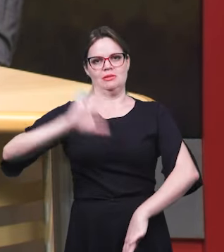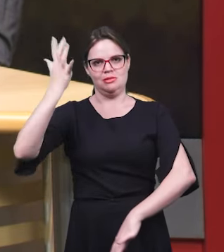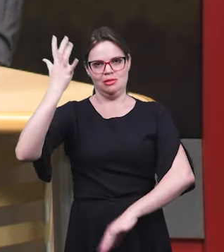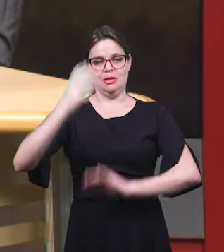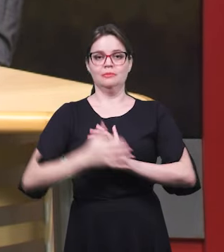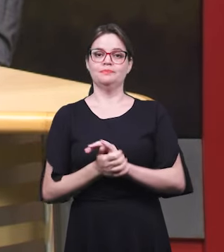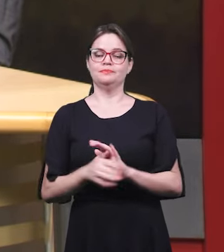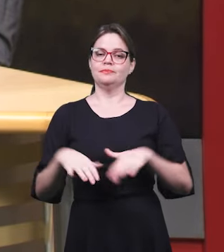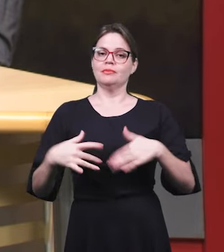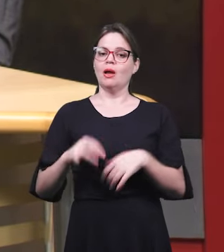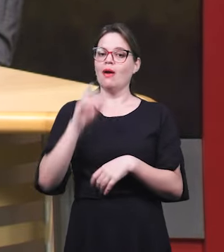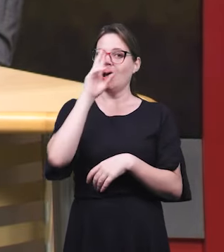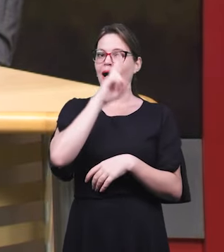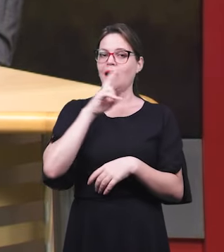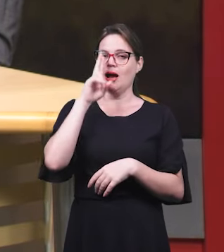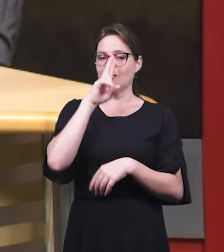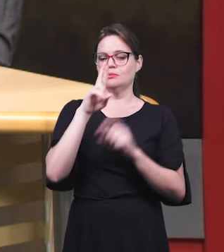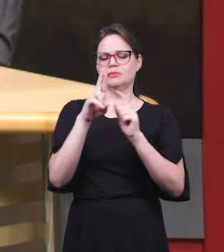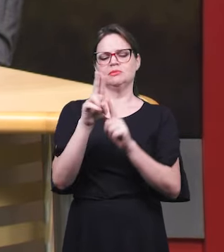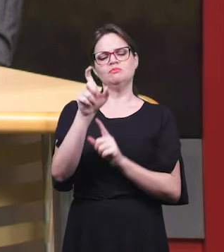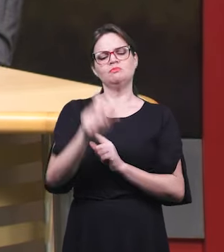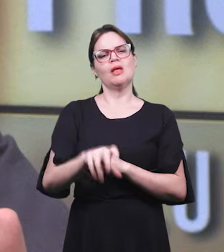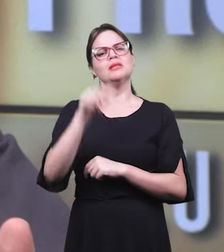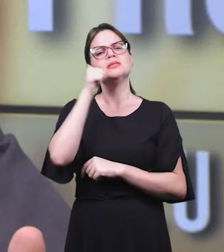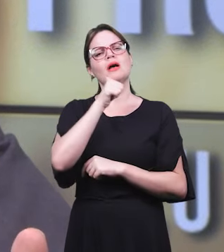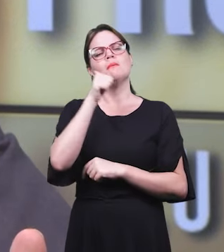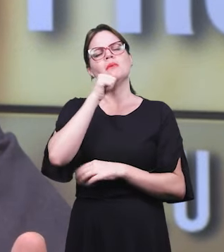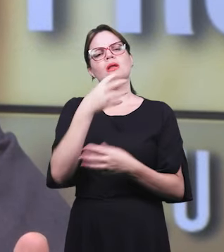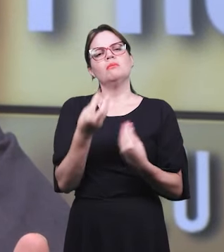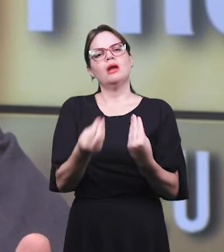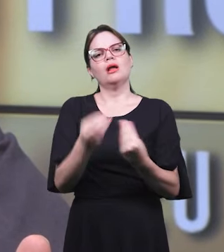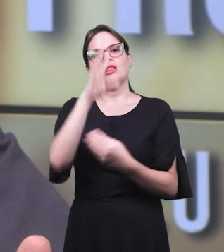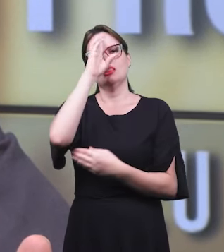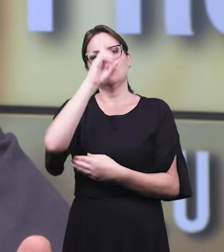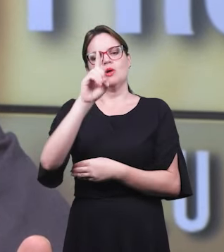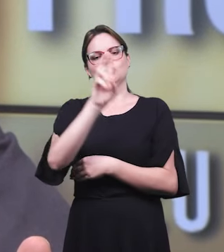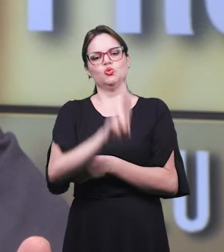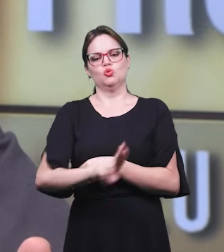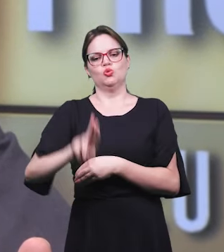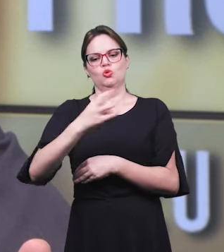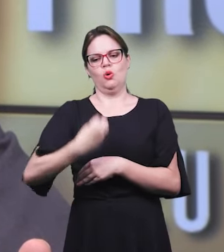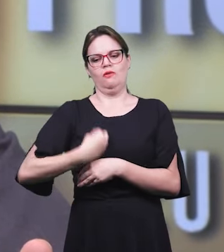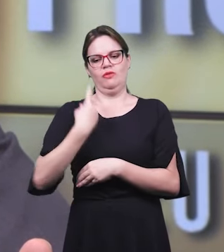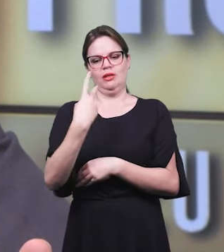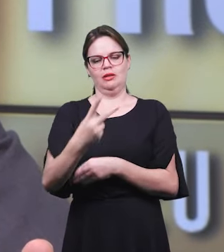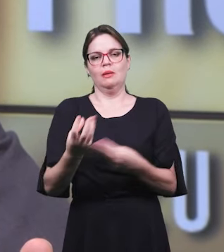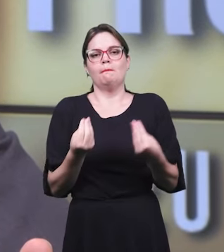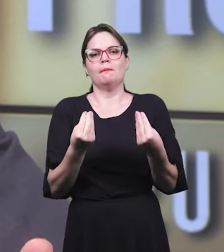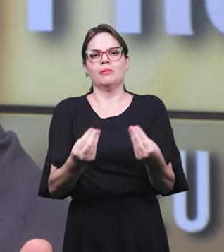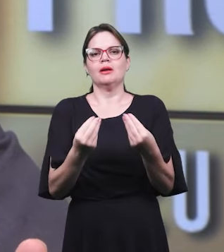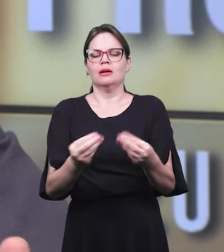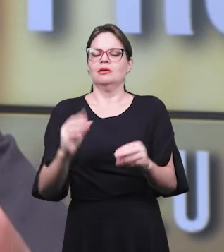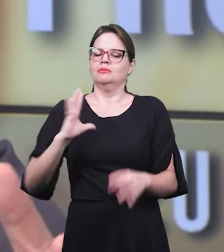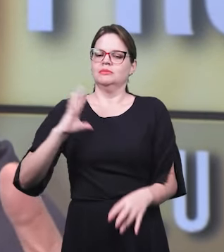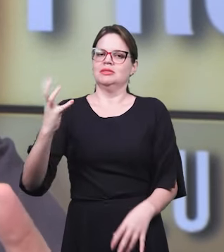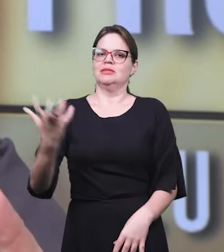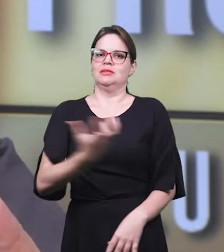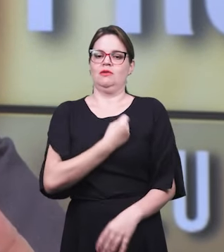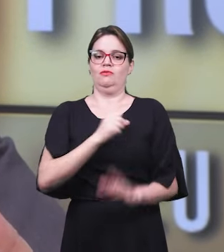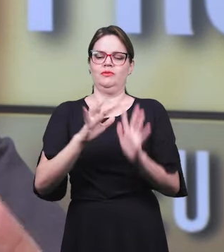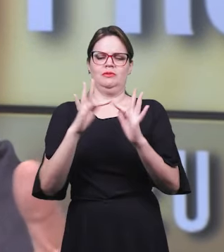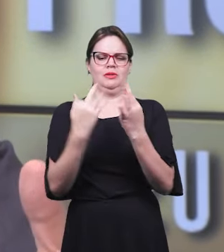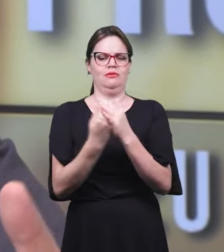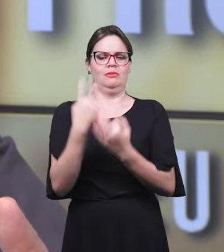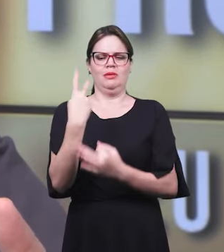foi um instrumento que Deus usou, a bênção foi para toda a casa dela. Seu